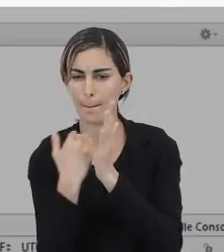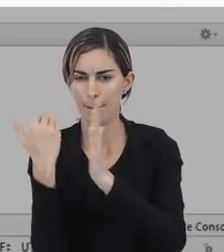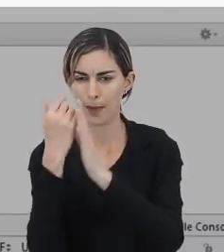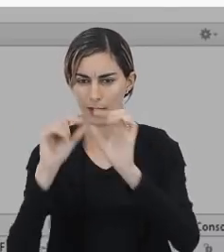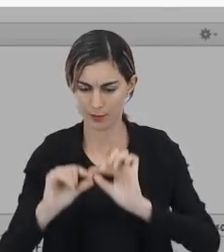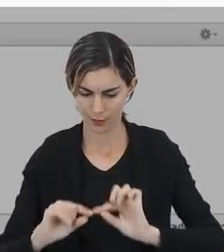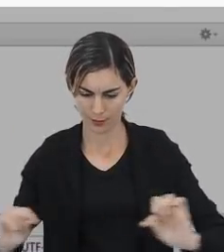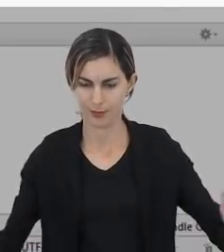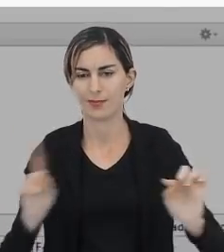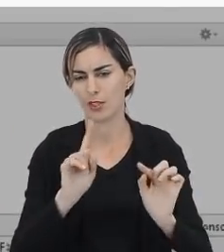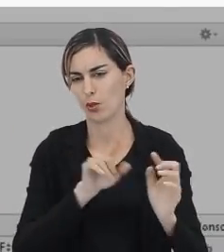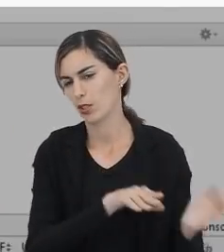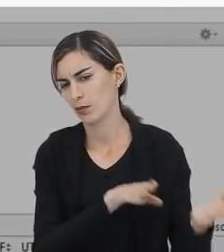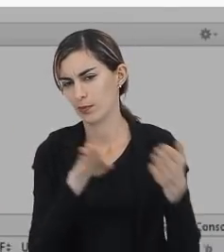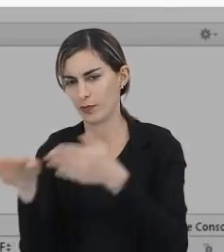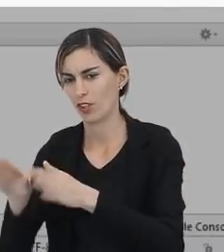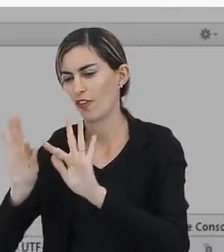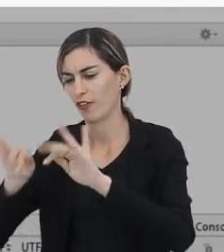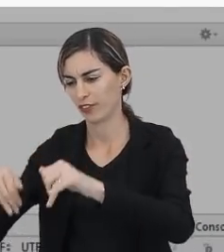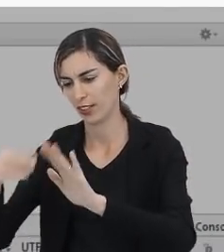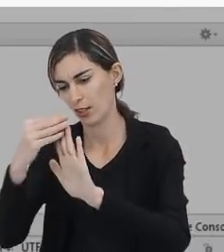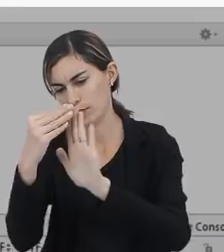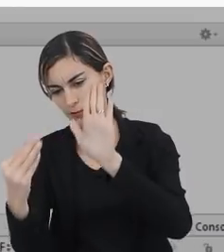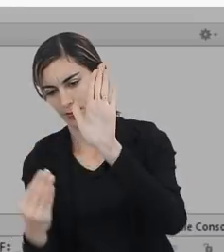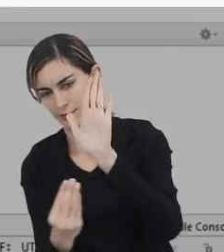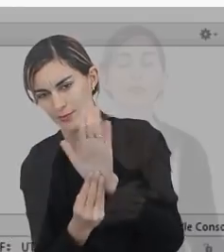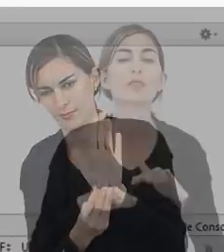Ele desvia o break para aqui para o final.